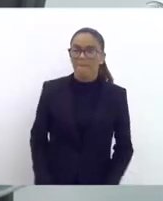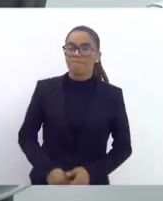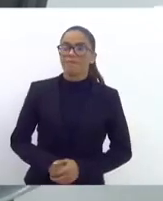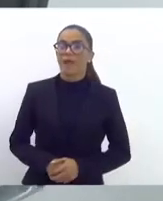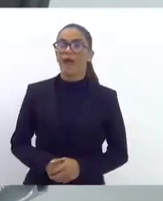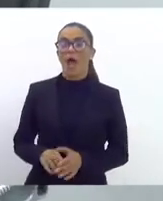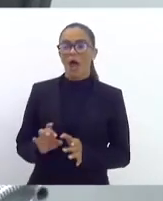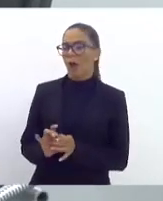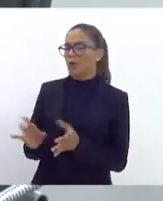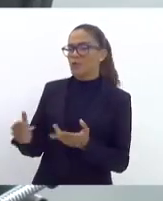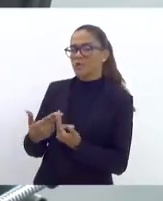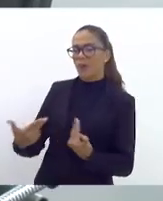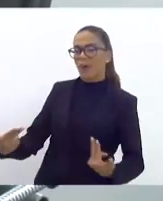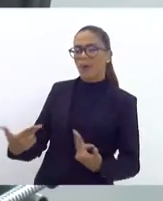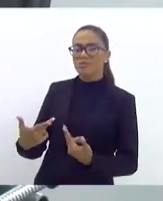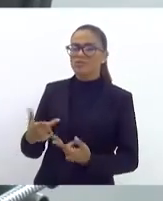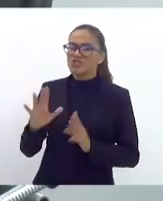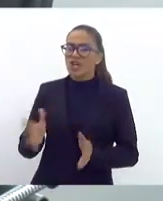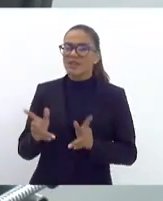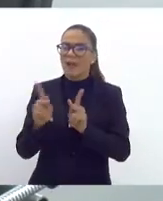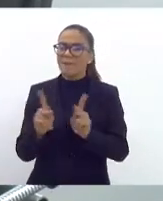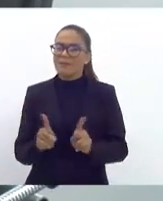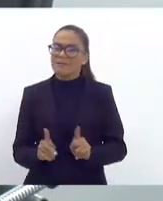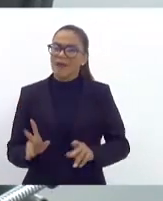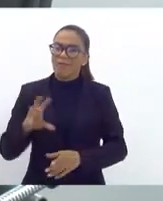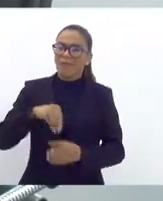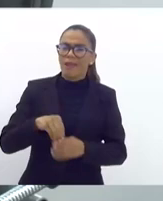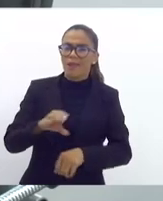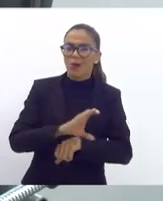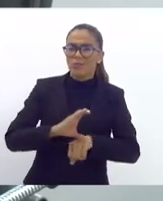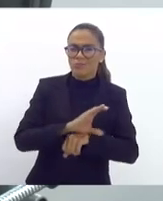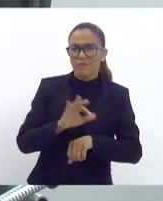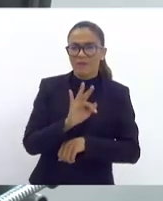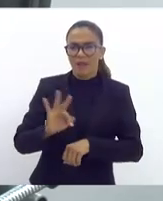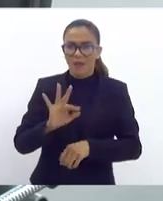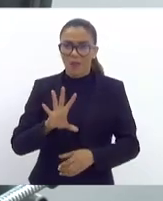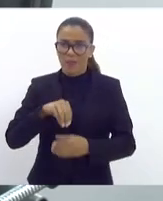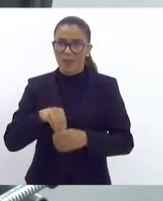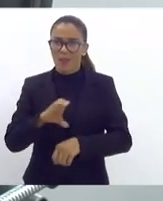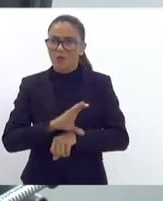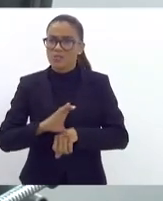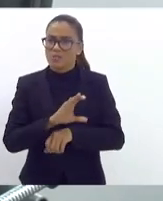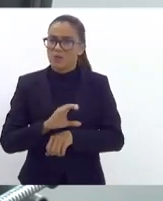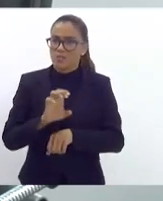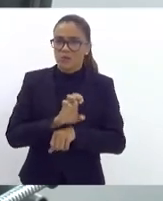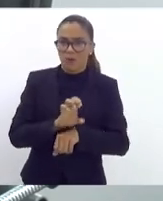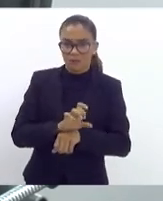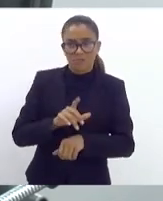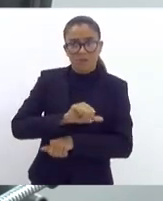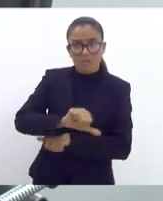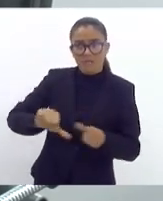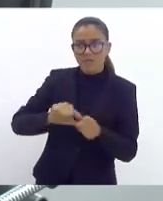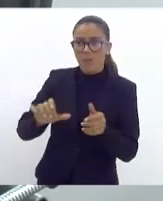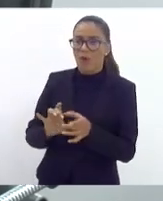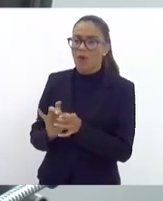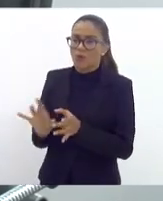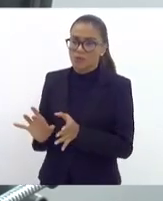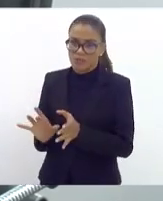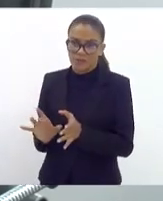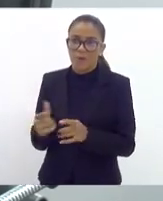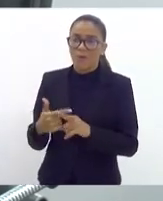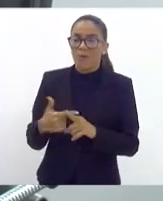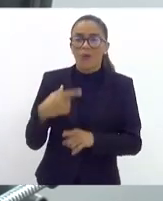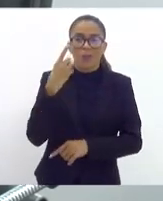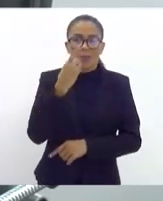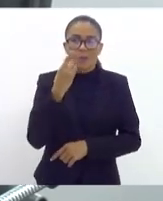autorizar algo que tá pacificado na Constituição Federal ou na constituição estadual aí não resolve meramente transformando em autor porque o